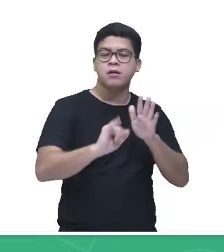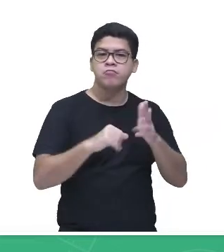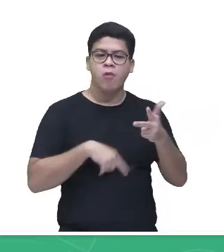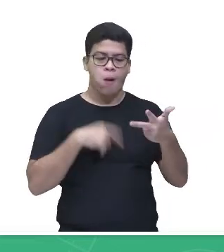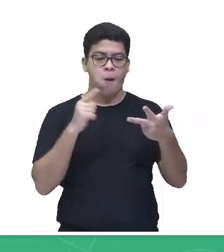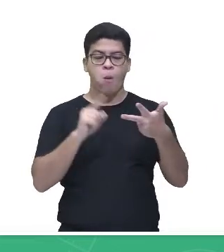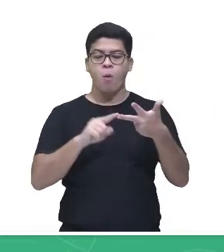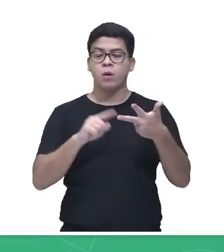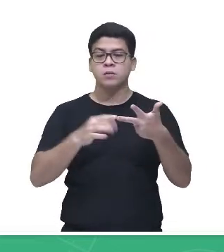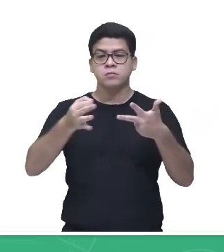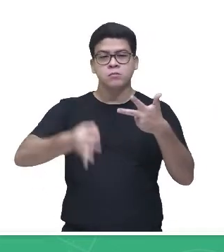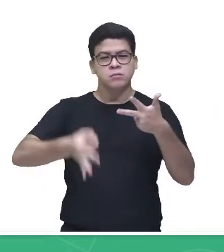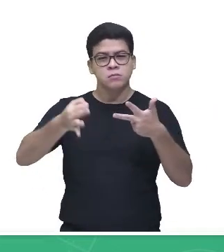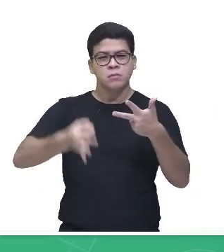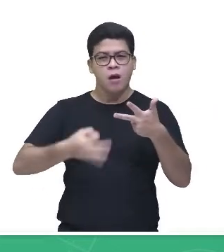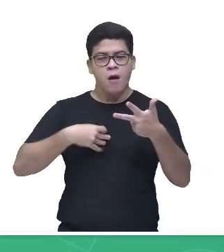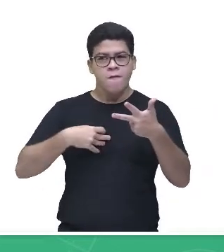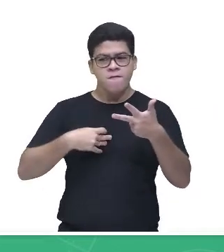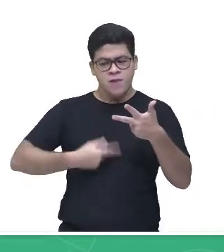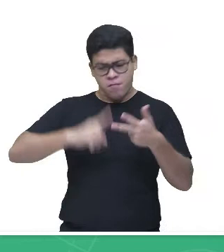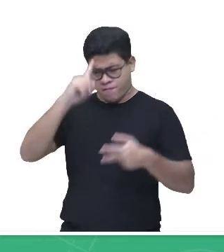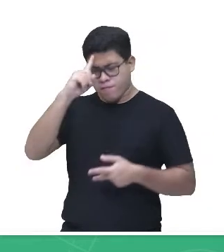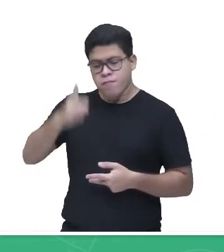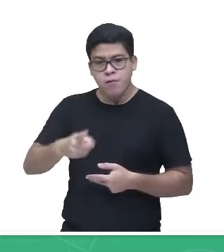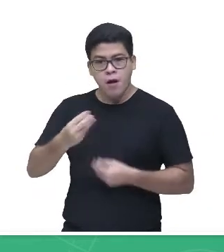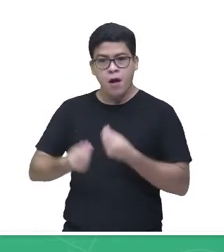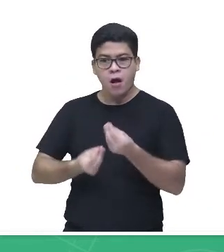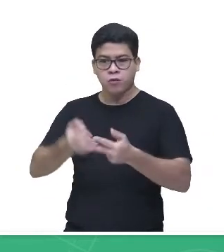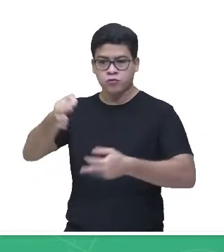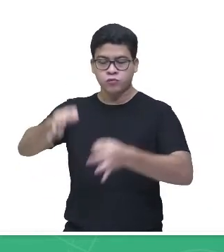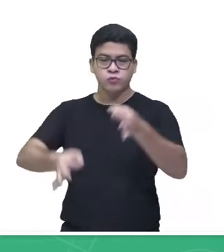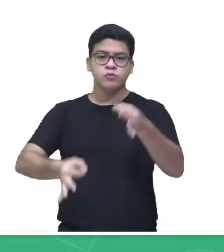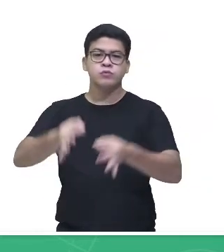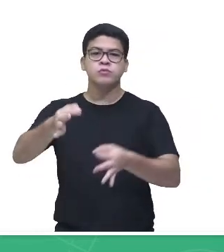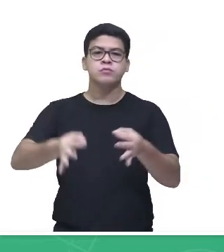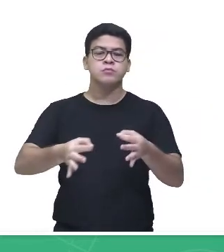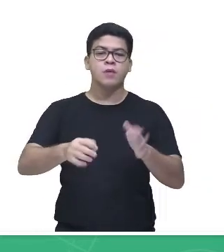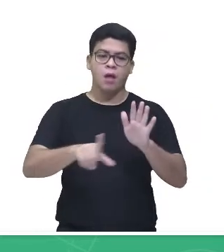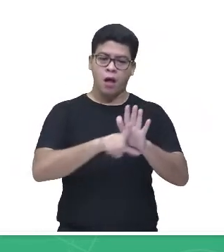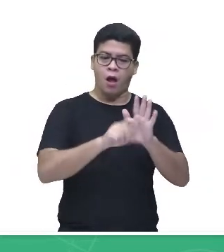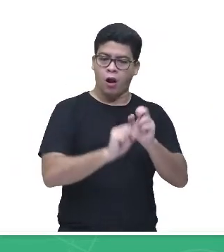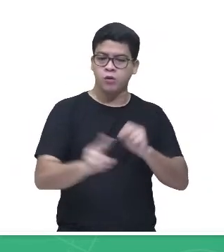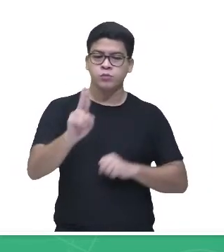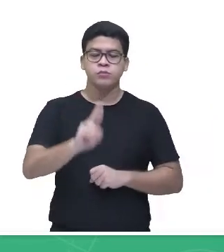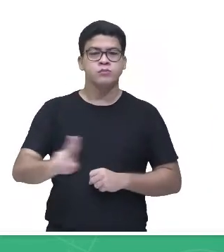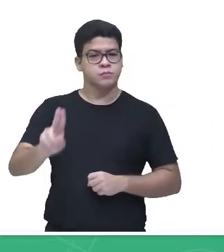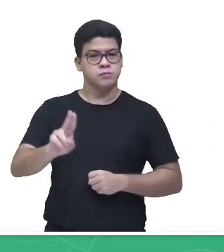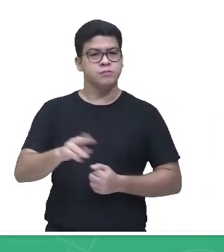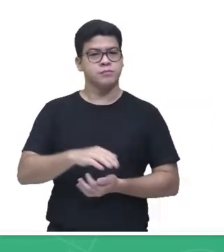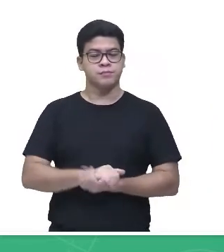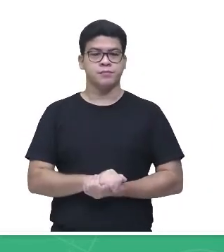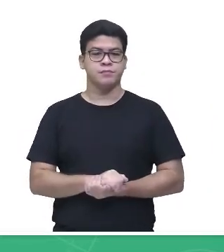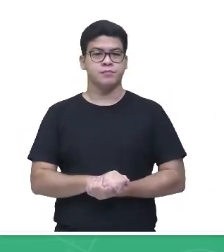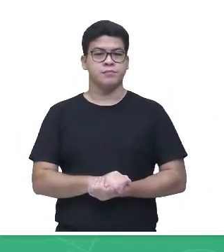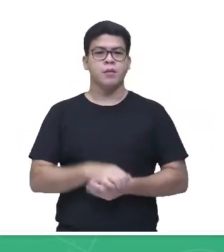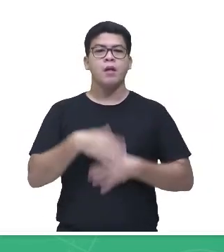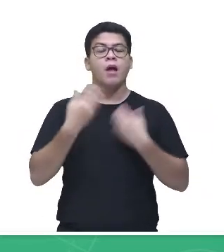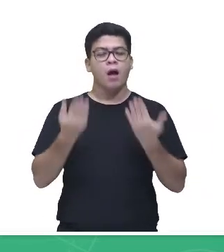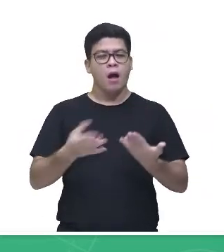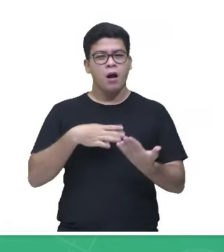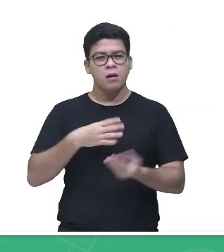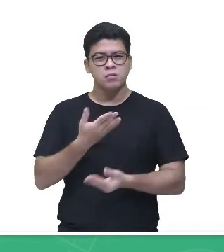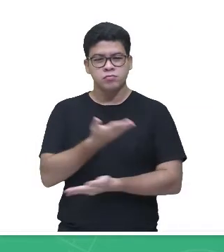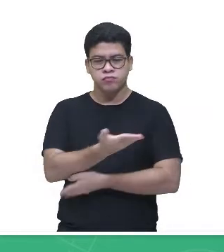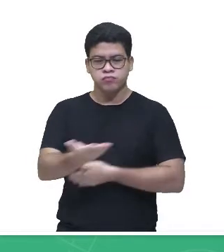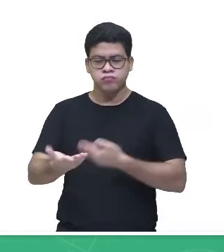judiciário, que vai aplicar a justiça através dessas leis. Então, essa seria a forma de justamente tirar aquele